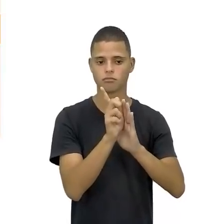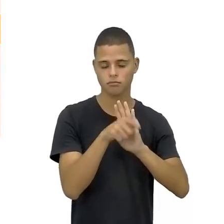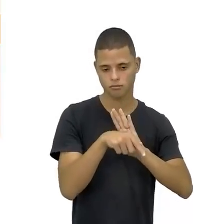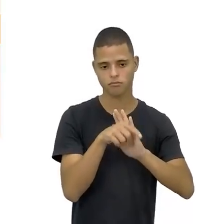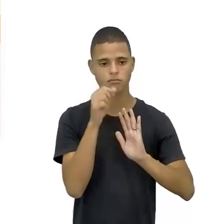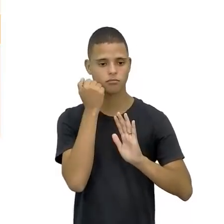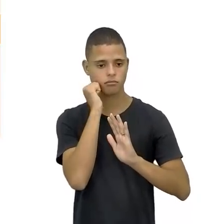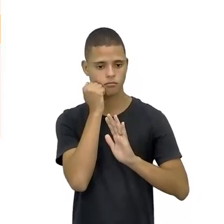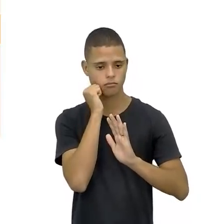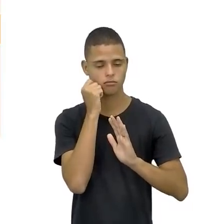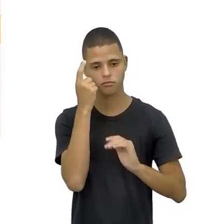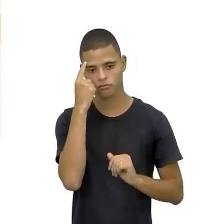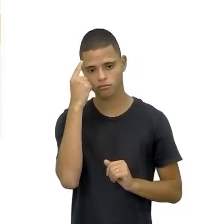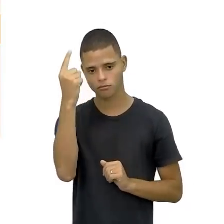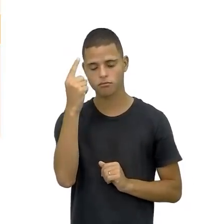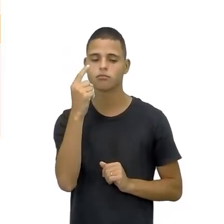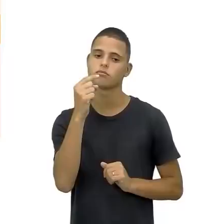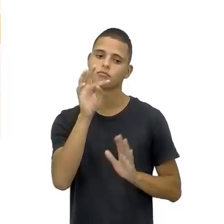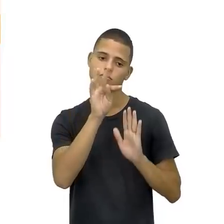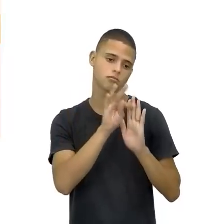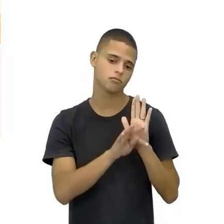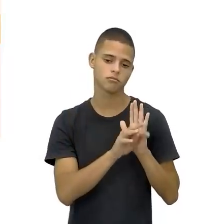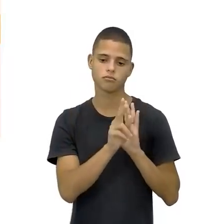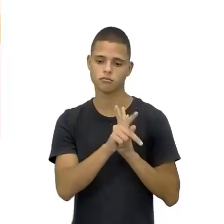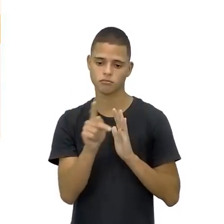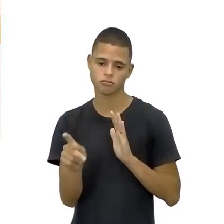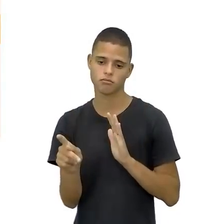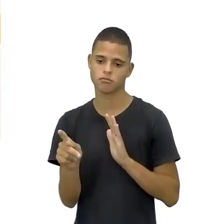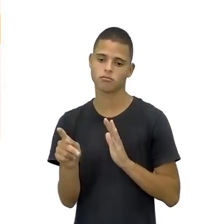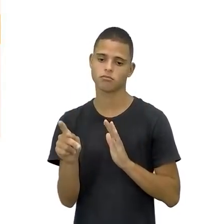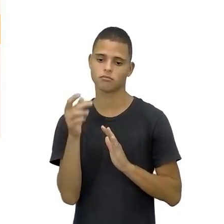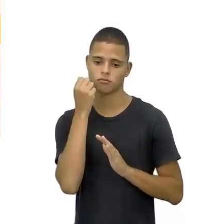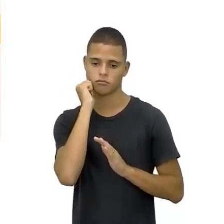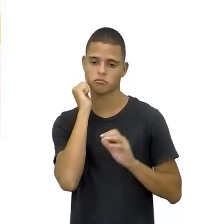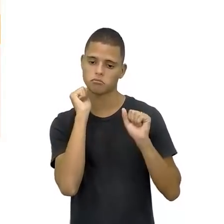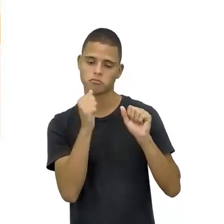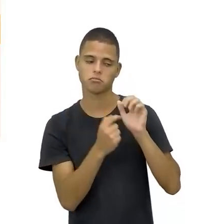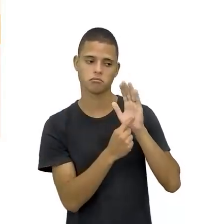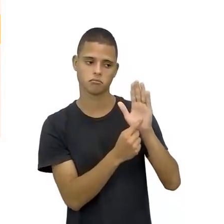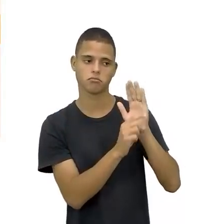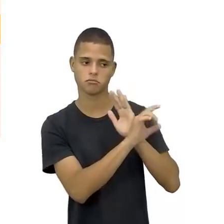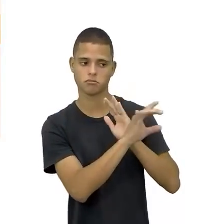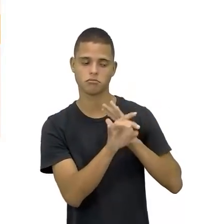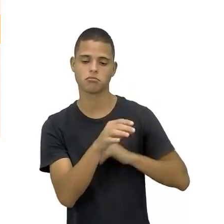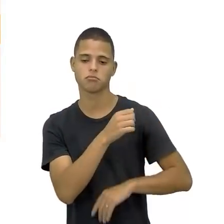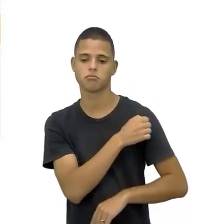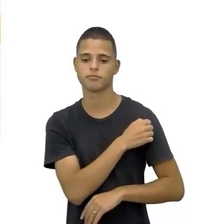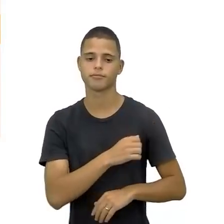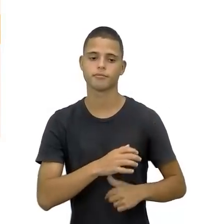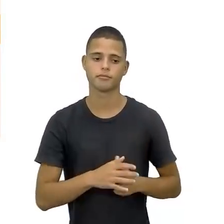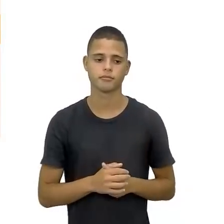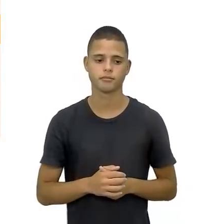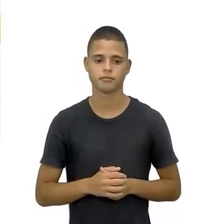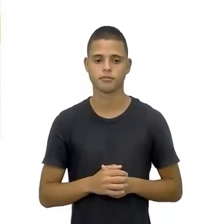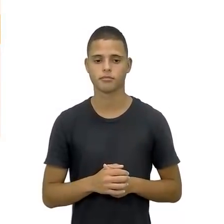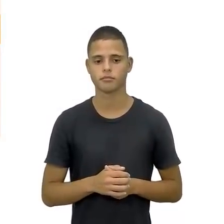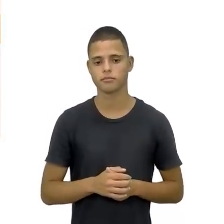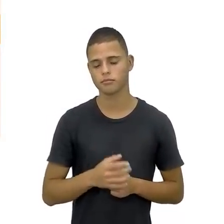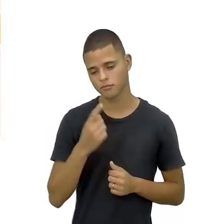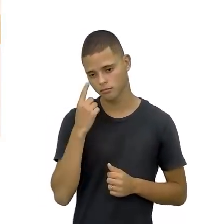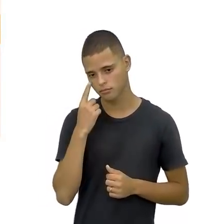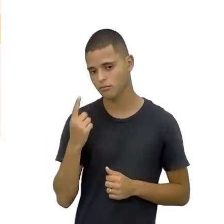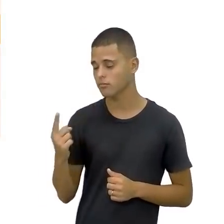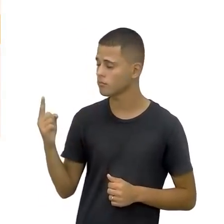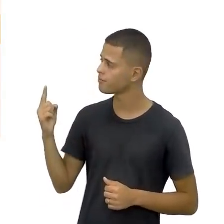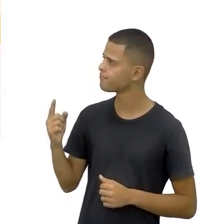científica, pensando nos textos que o professor de ciências pode apresentar aos seus estudantes, né? Aí, no caso de reportagem, de